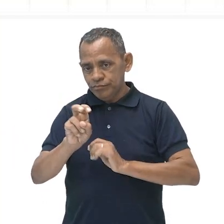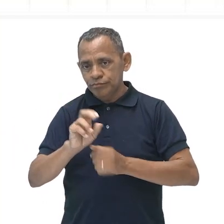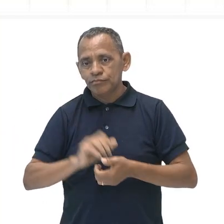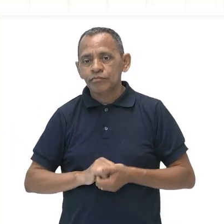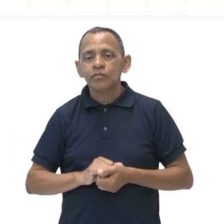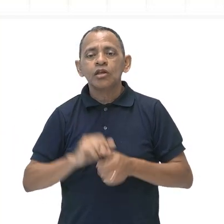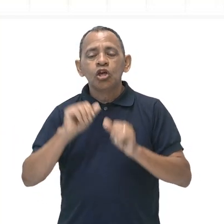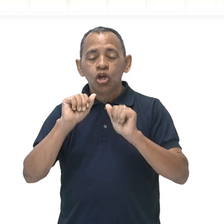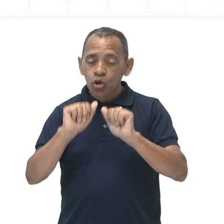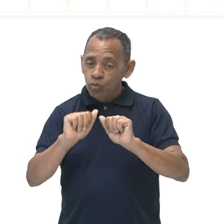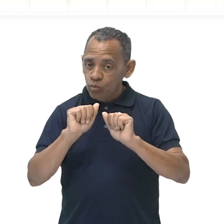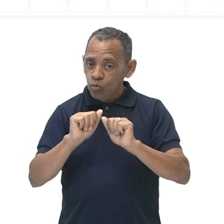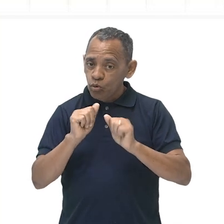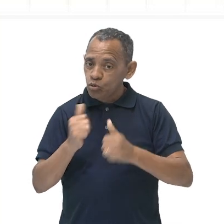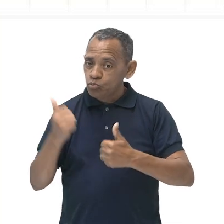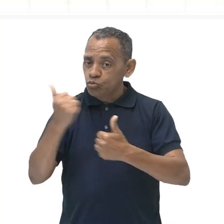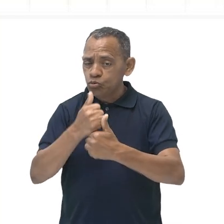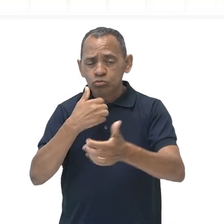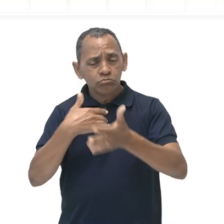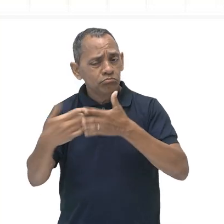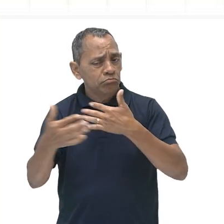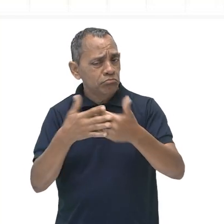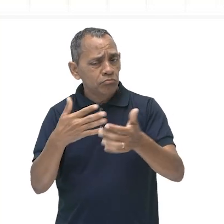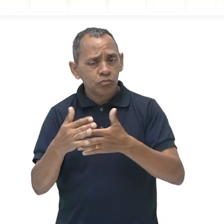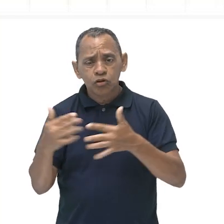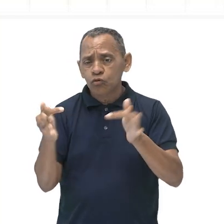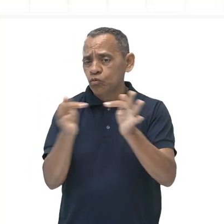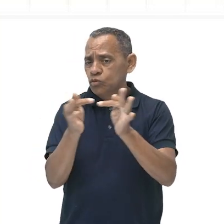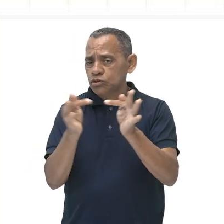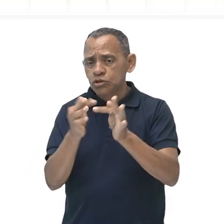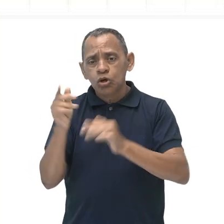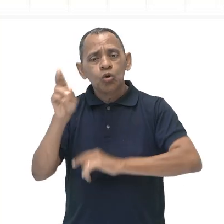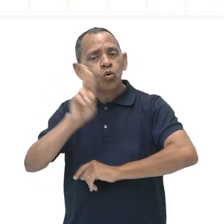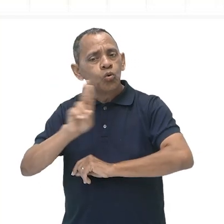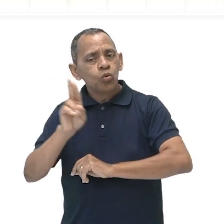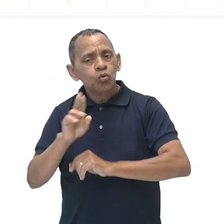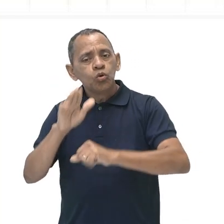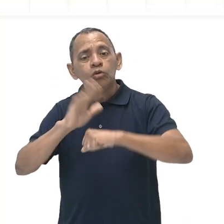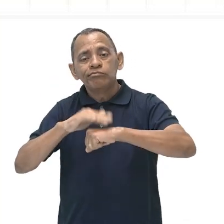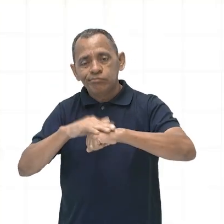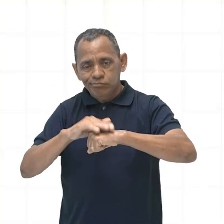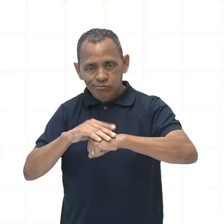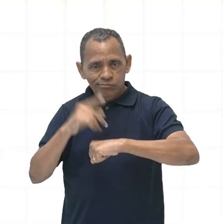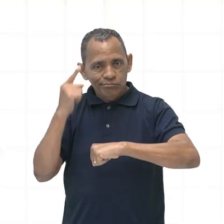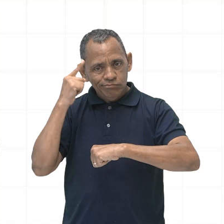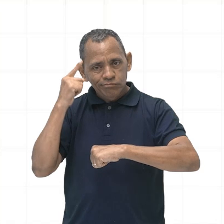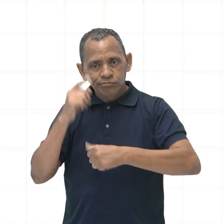posso trabalhar com qualquer função, sempre usando essa ideia do valor numérico.